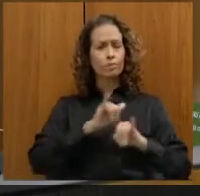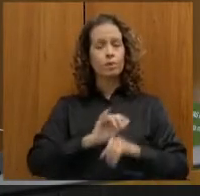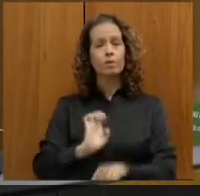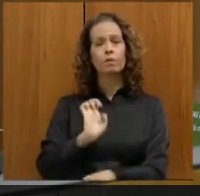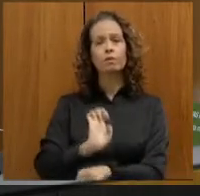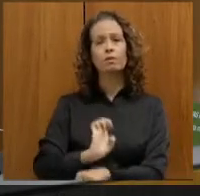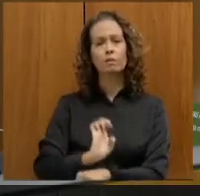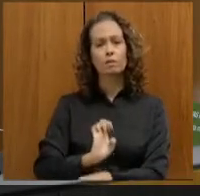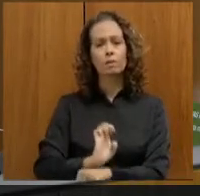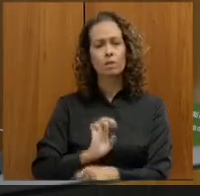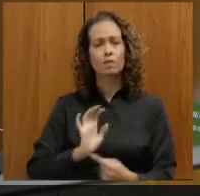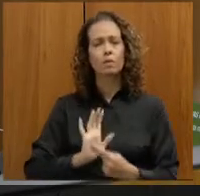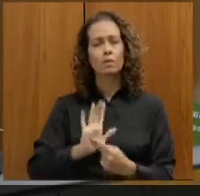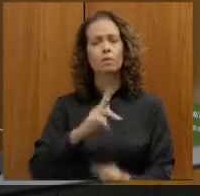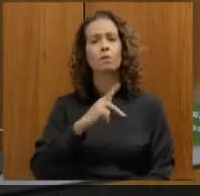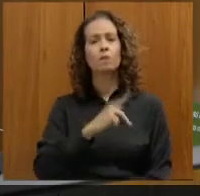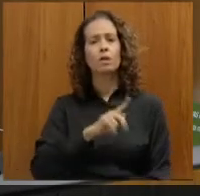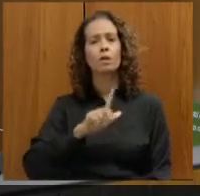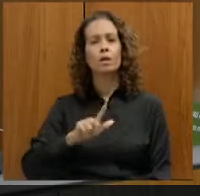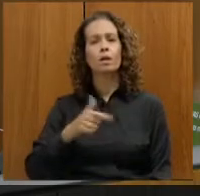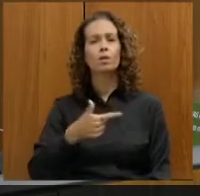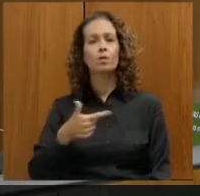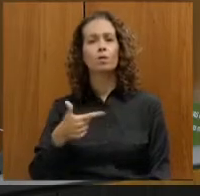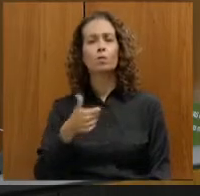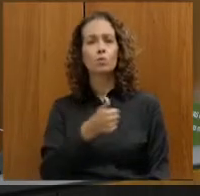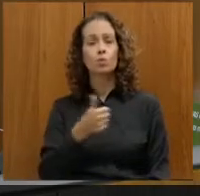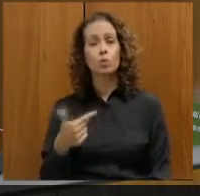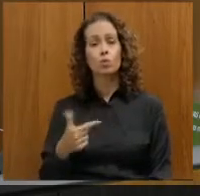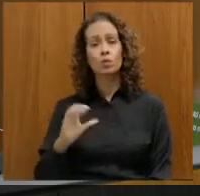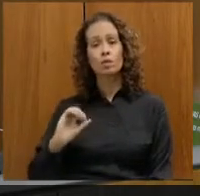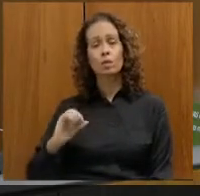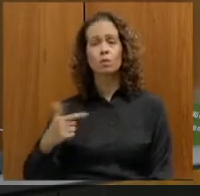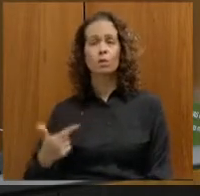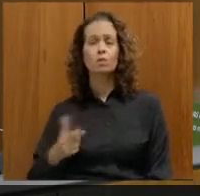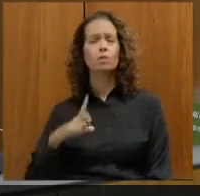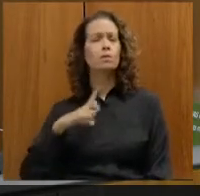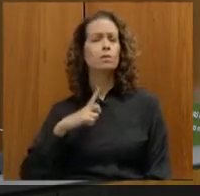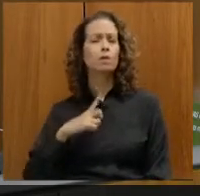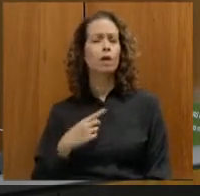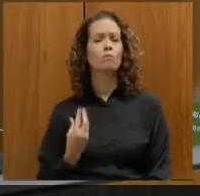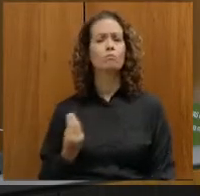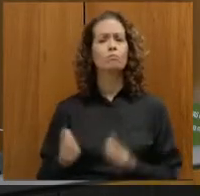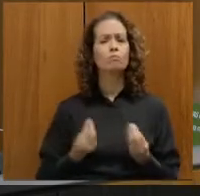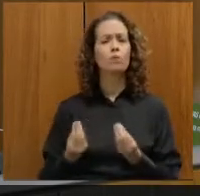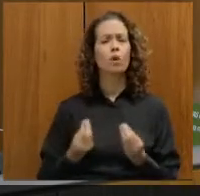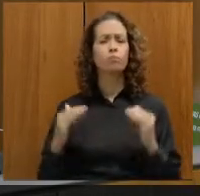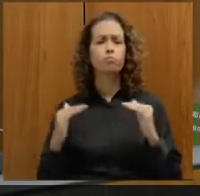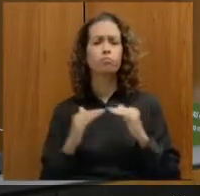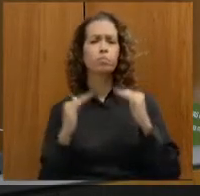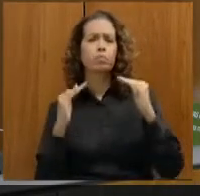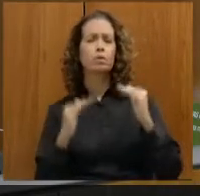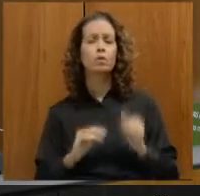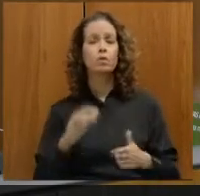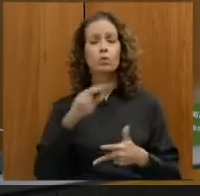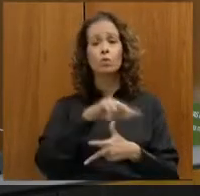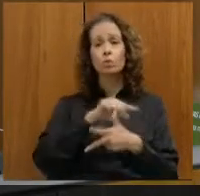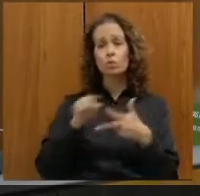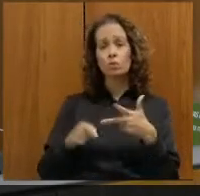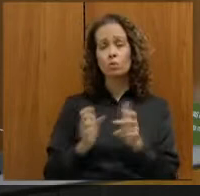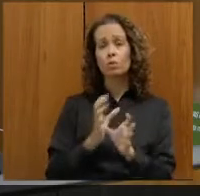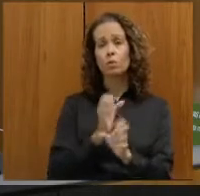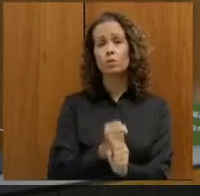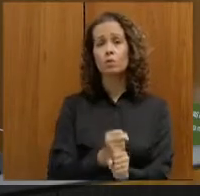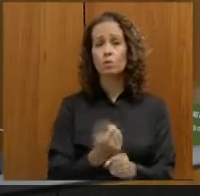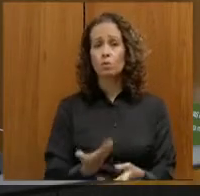Estado tem apresentou no PL 1202 que tu existe lá a previsão do comitê de compatibilidade em que todos os poderes e